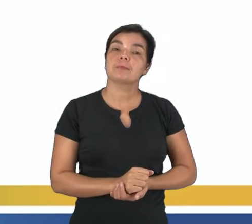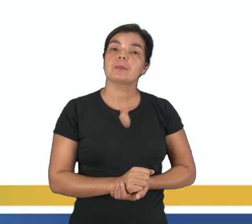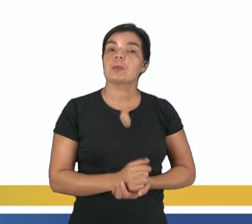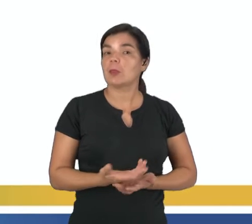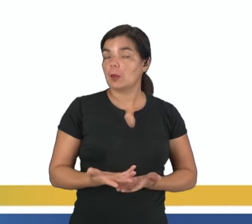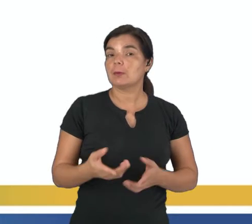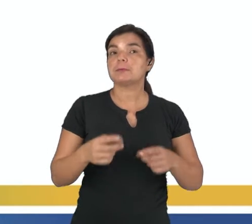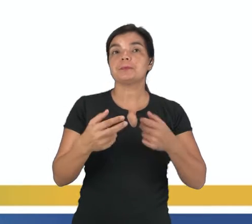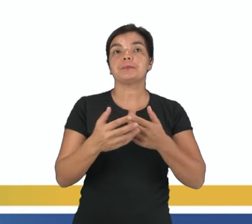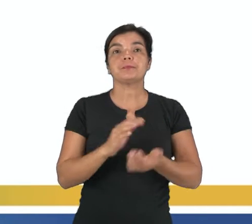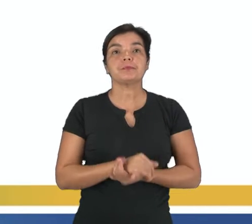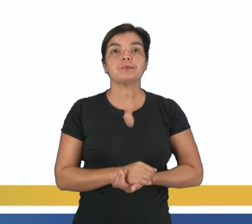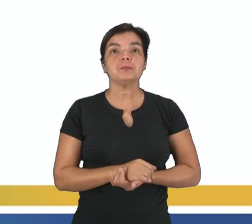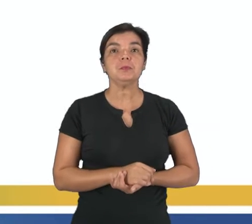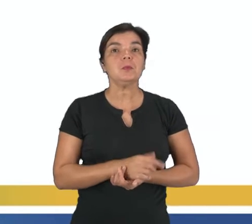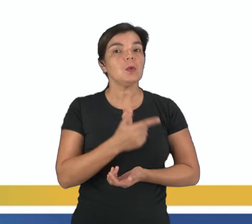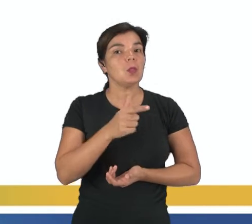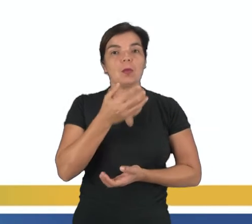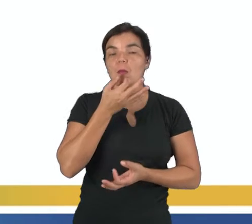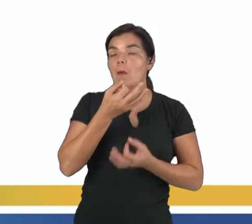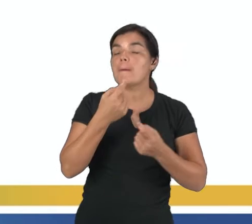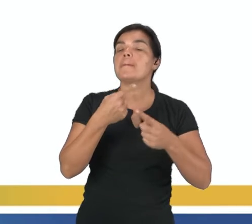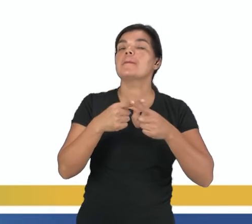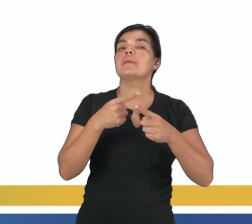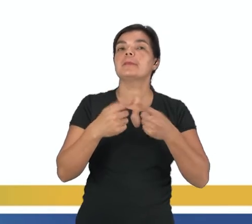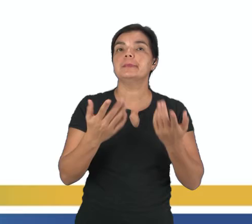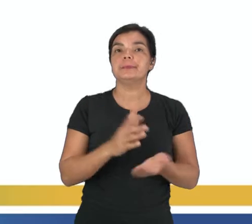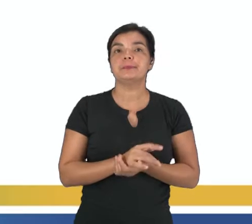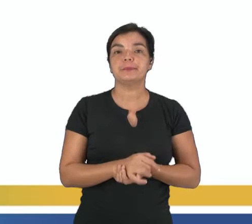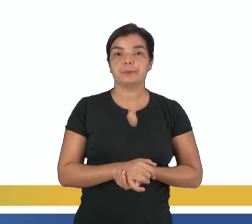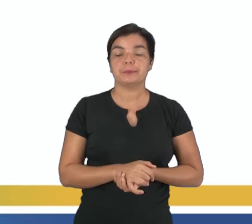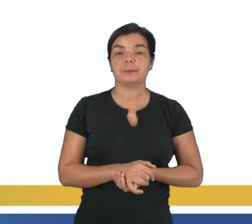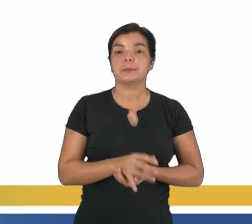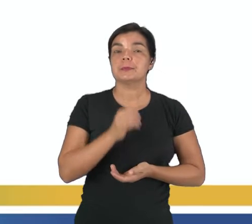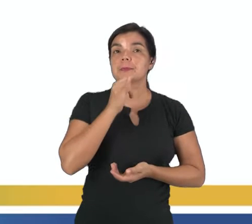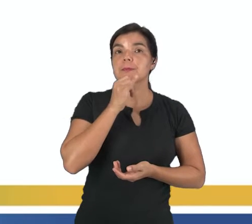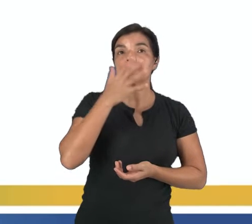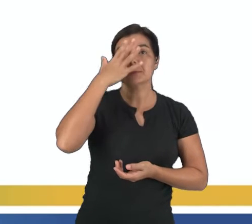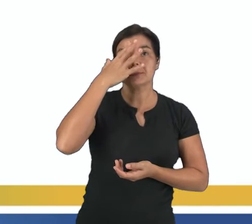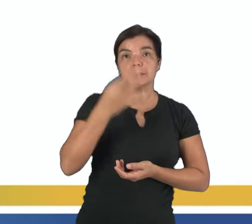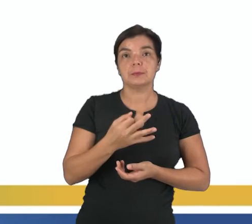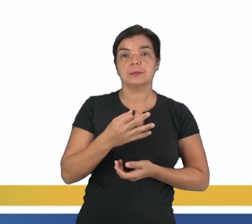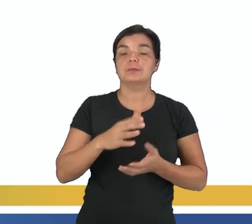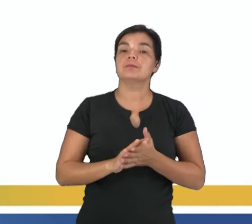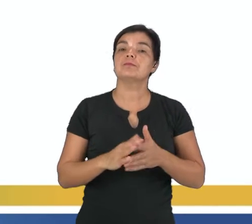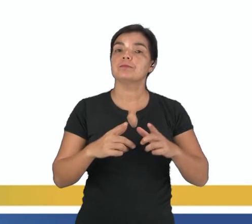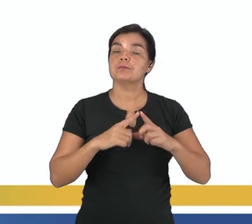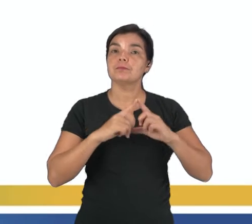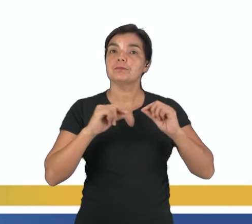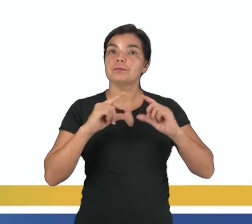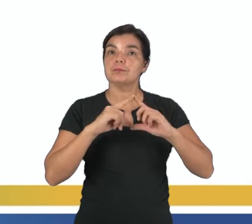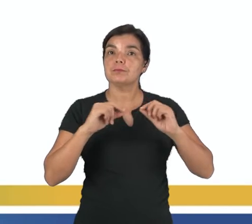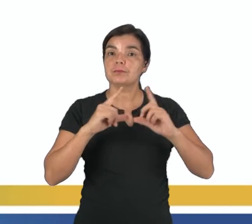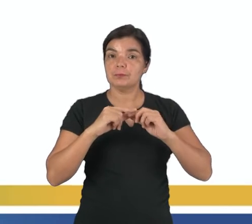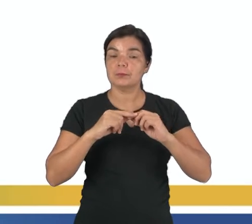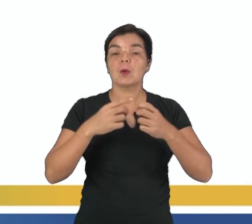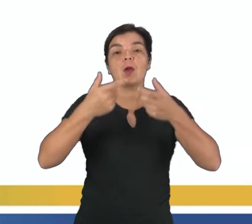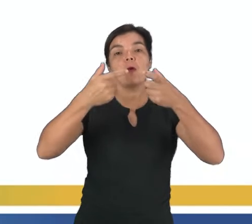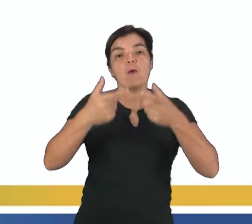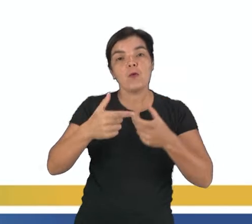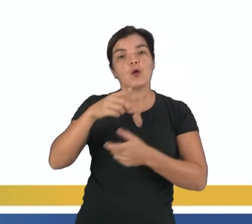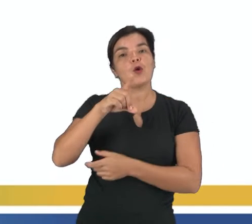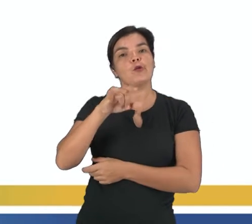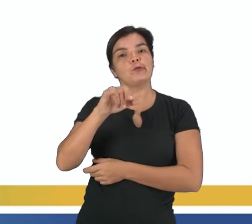diz, contra fatos não há argumentos. Por quê? Vamos ver aqui. Exemplo disso é afirmar que Brasília fica no Distrito